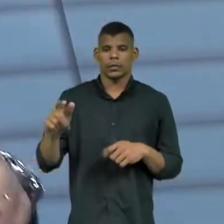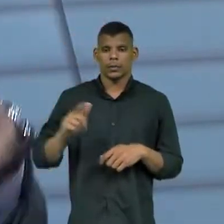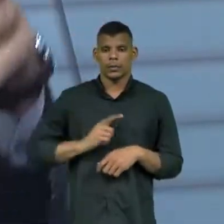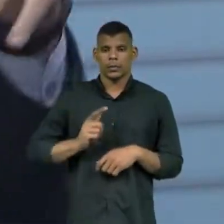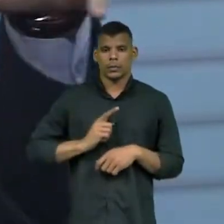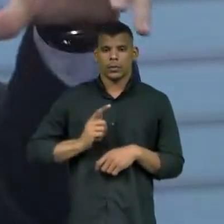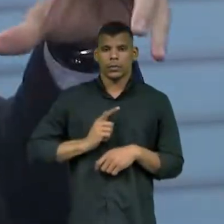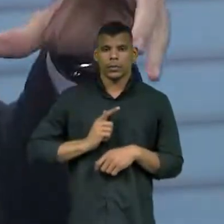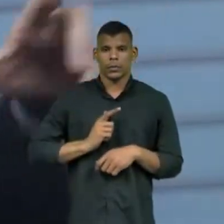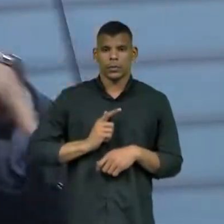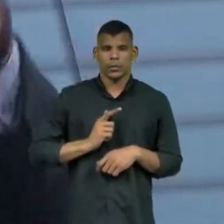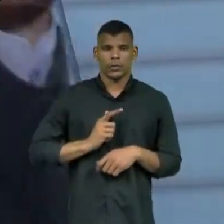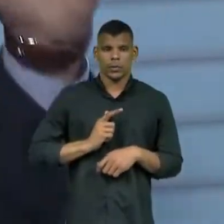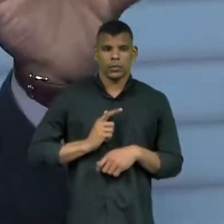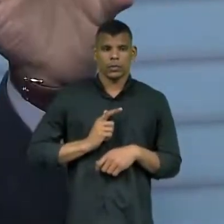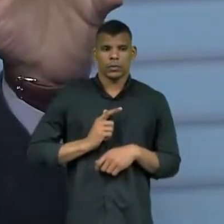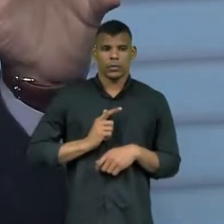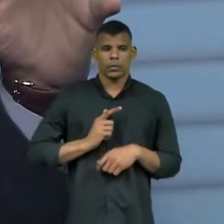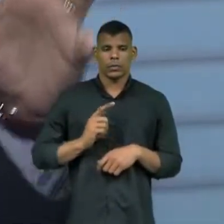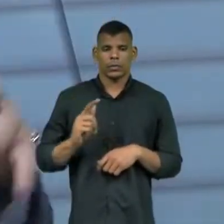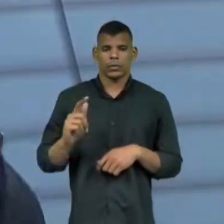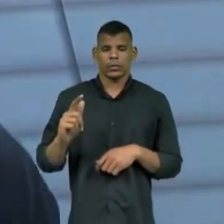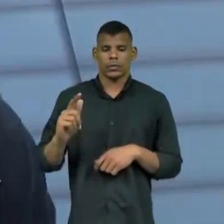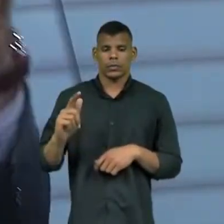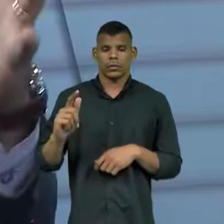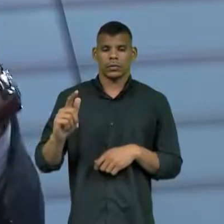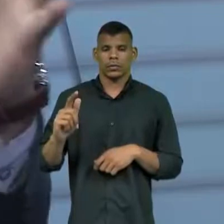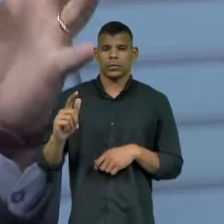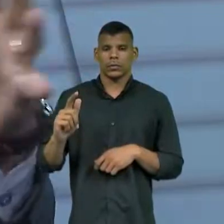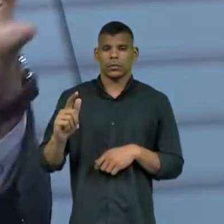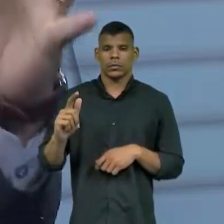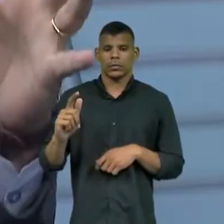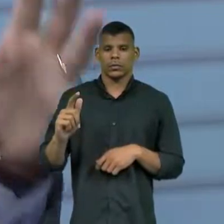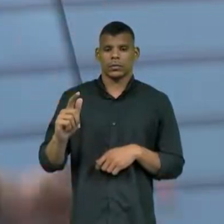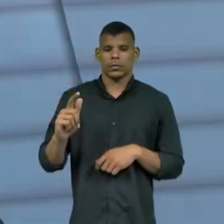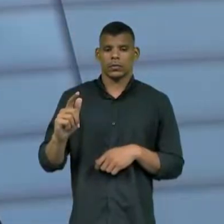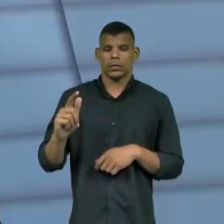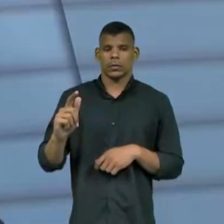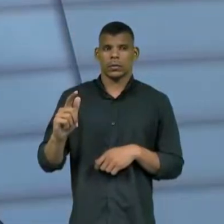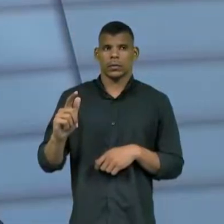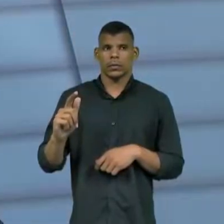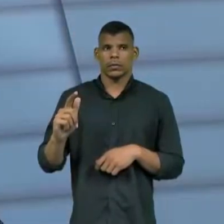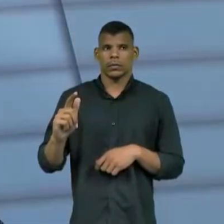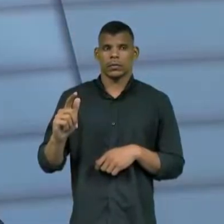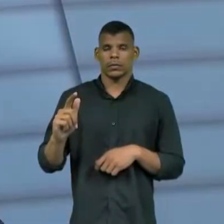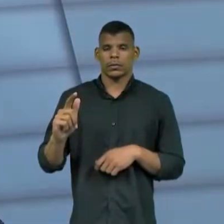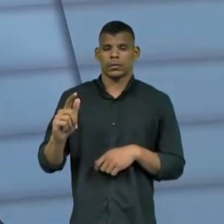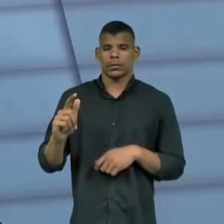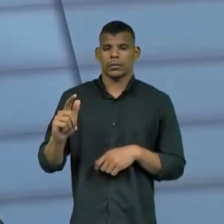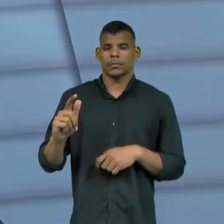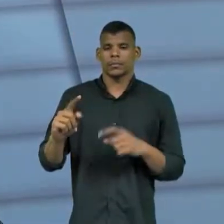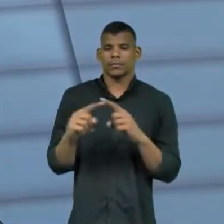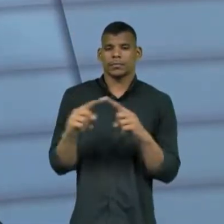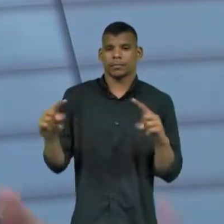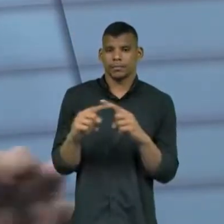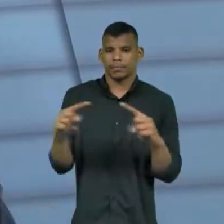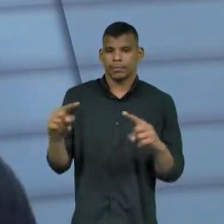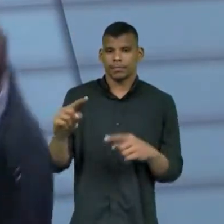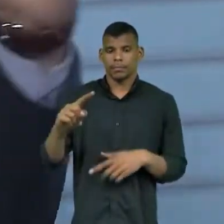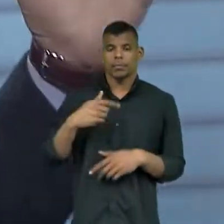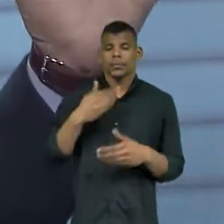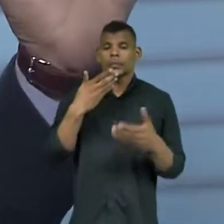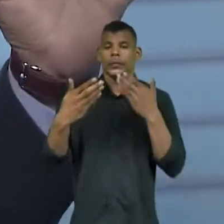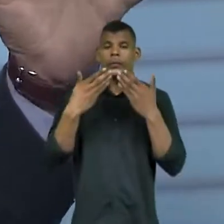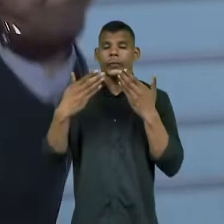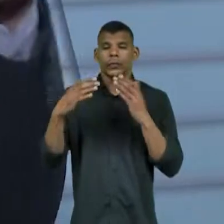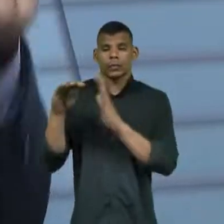indústrias que são peças gigantescas. Uhum. Nós temos 4 ou 5 grandes fabricantes no mundo, mas a demanda não dá para